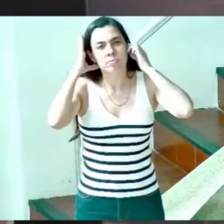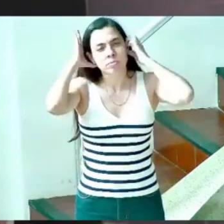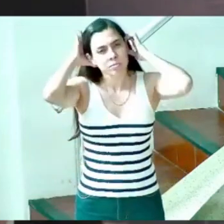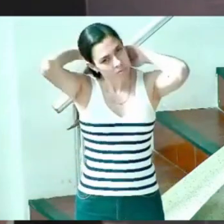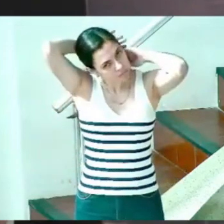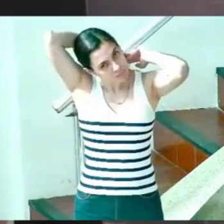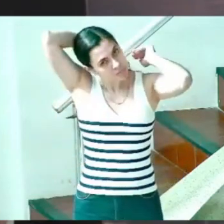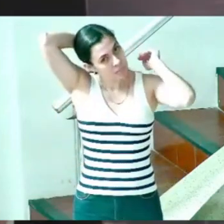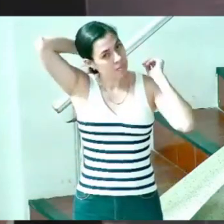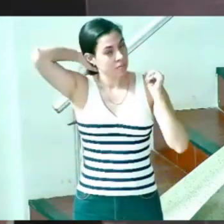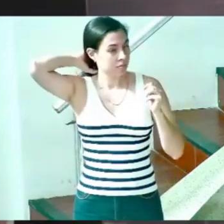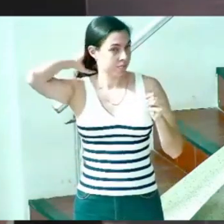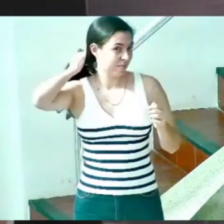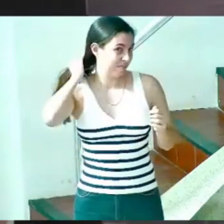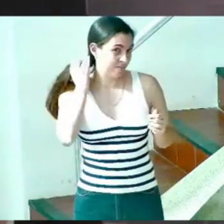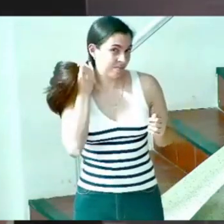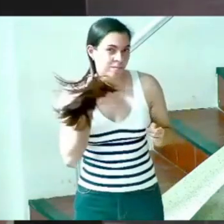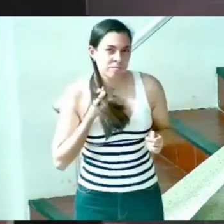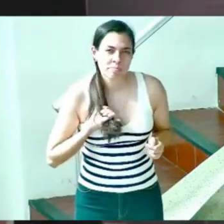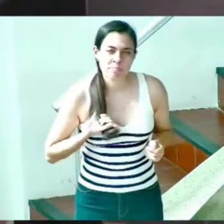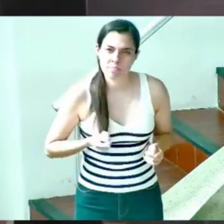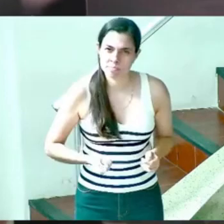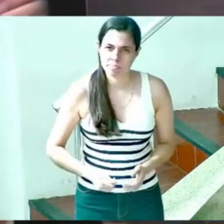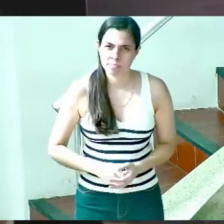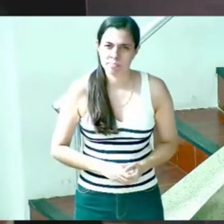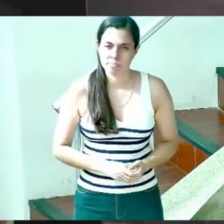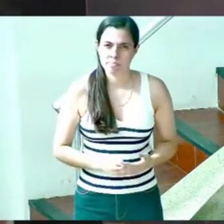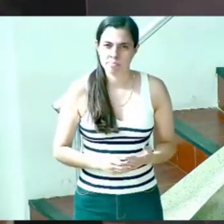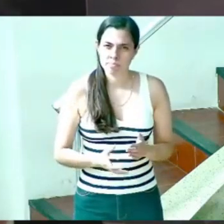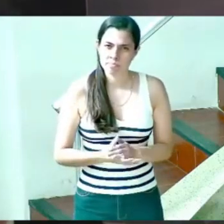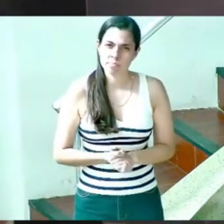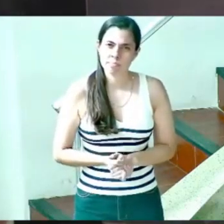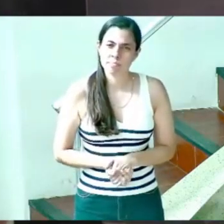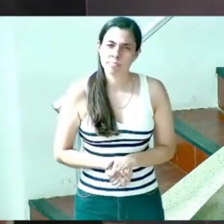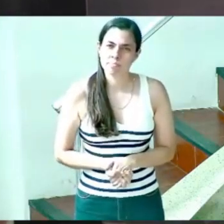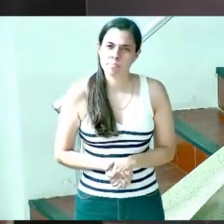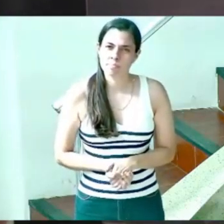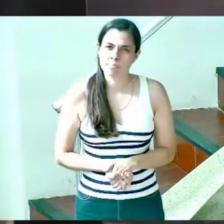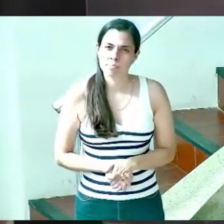de pão viverá o homem, mas de toda palavra que procede da boca de Deus.